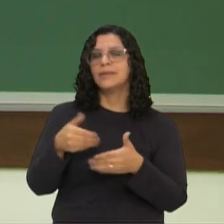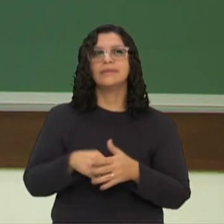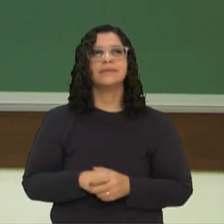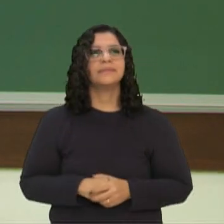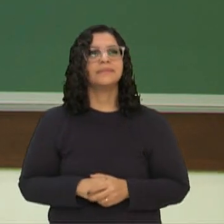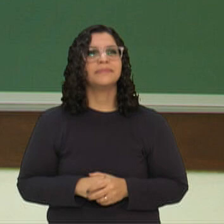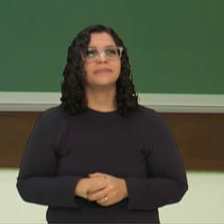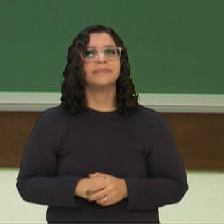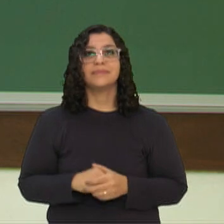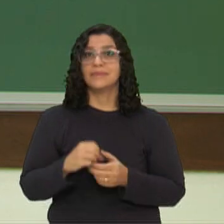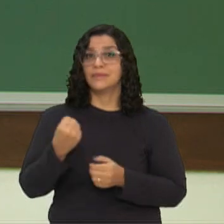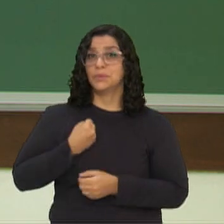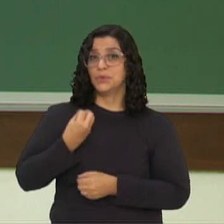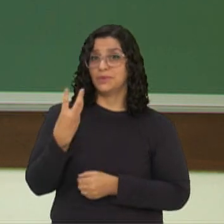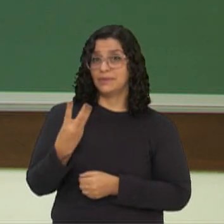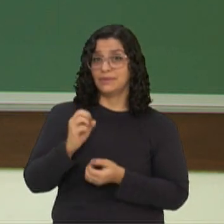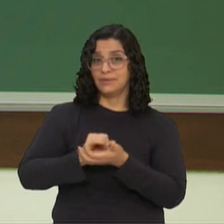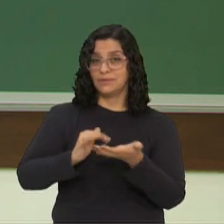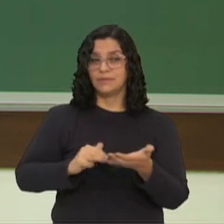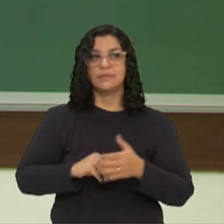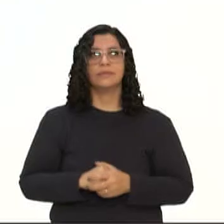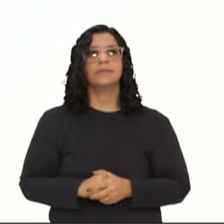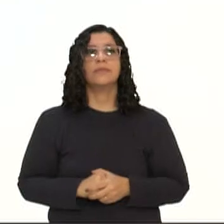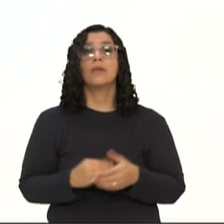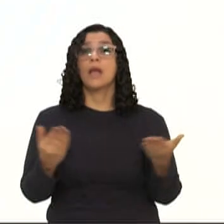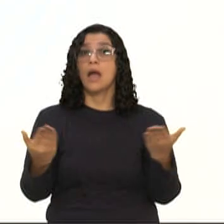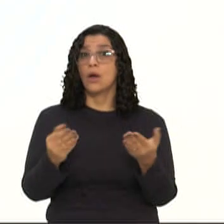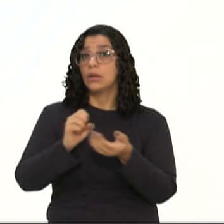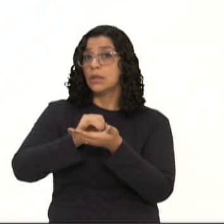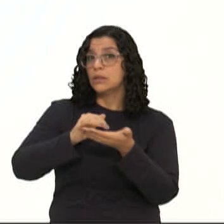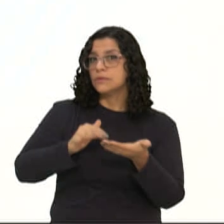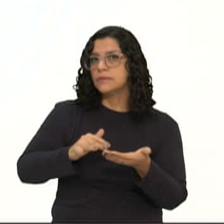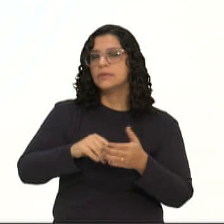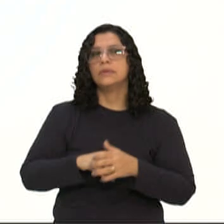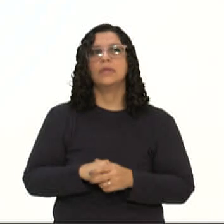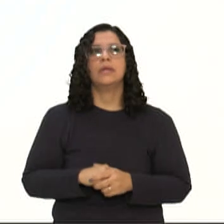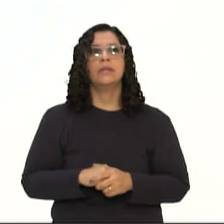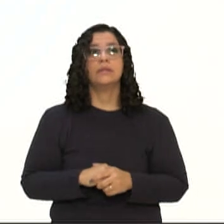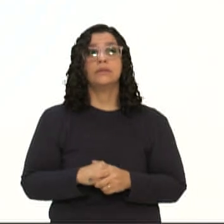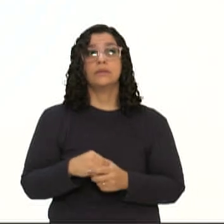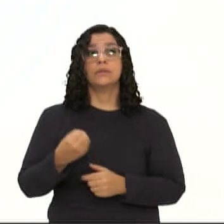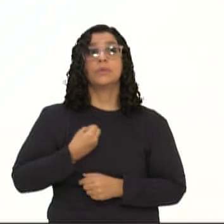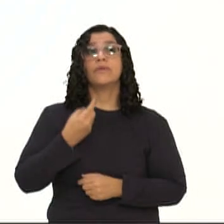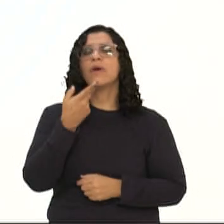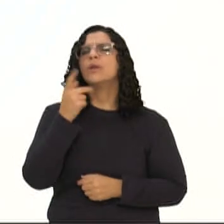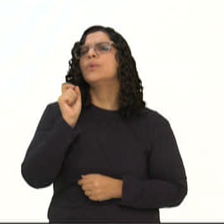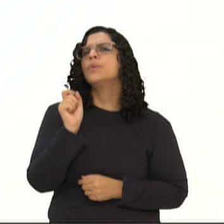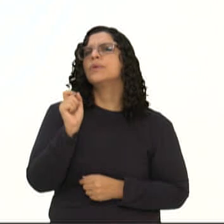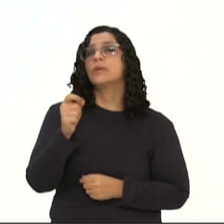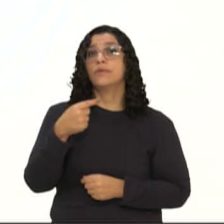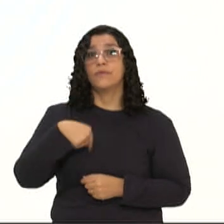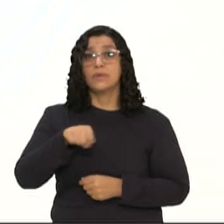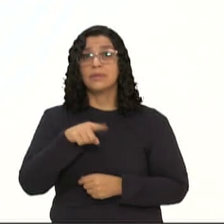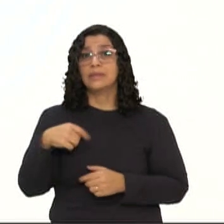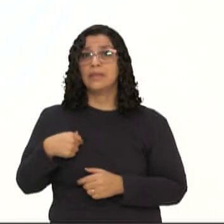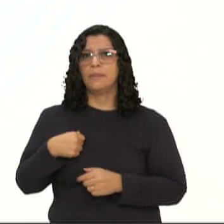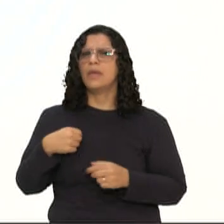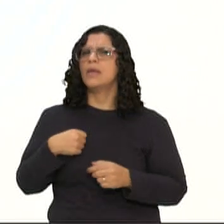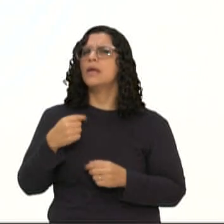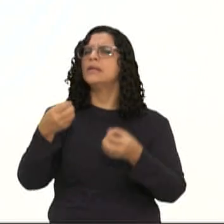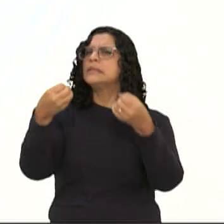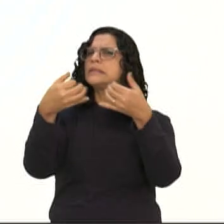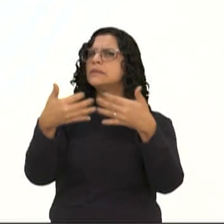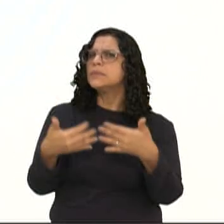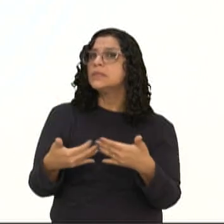para o próximo exercício. Esse exercício, o número 3, é a unificação e a